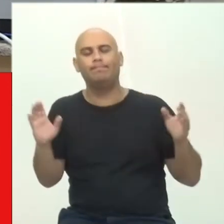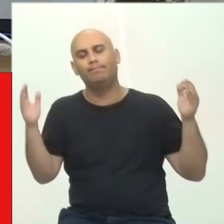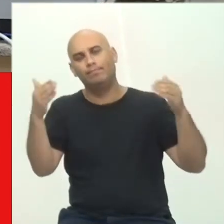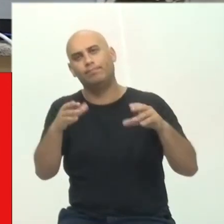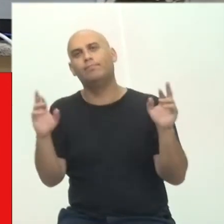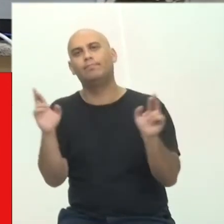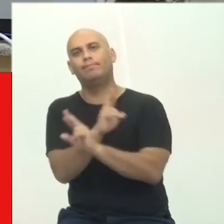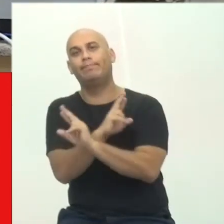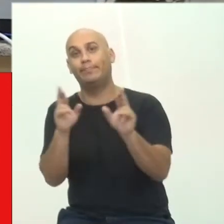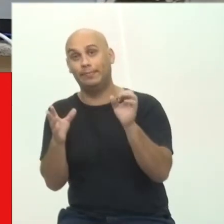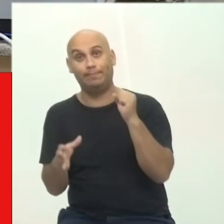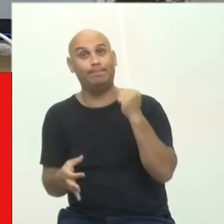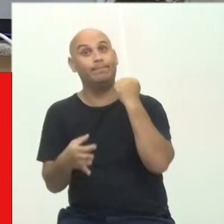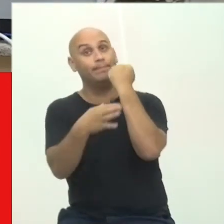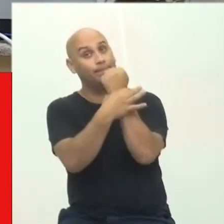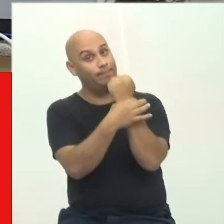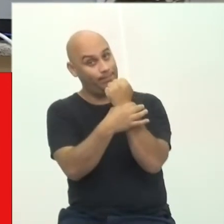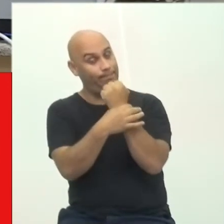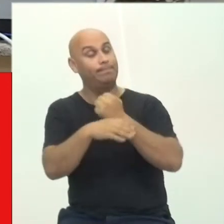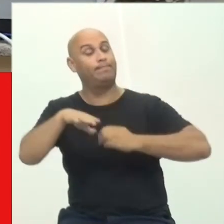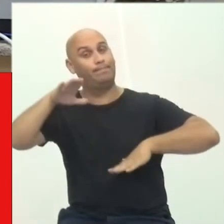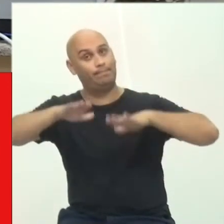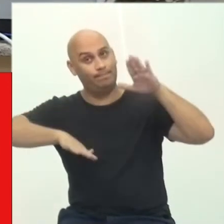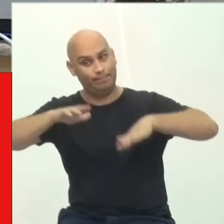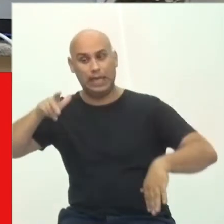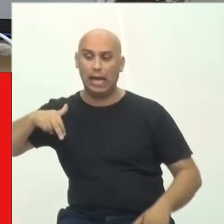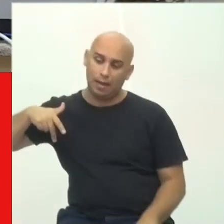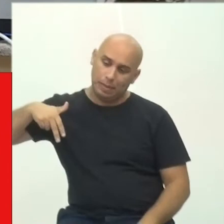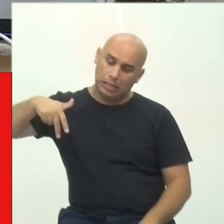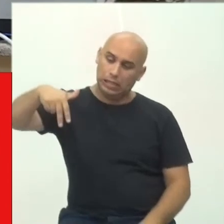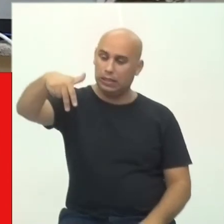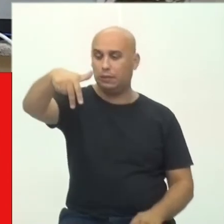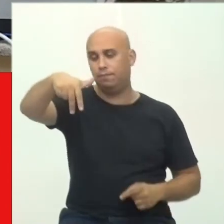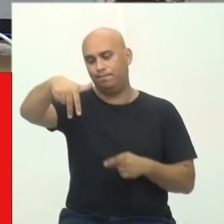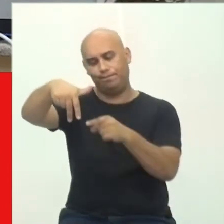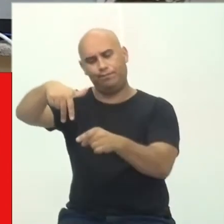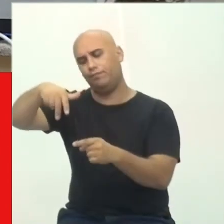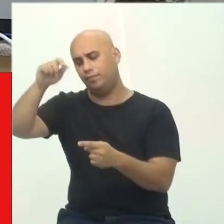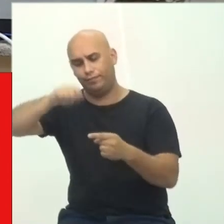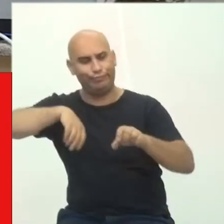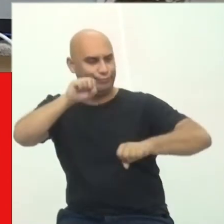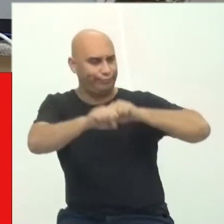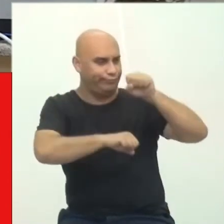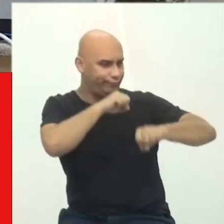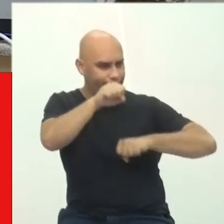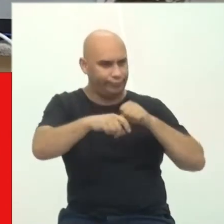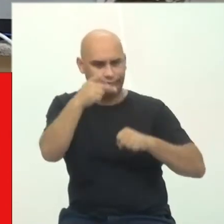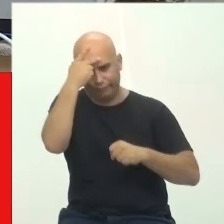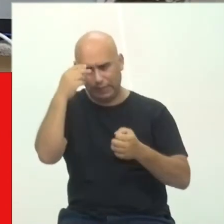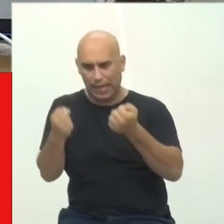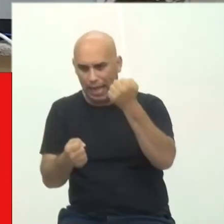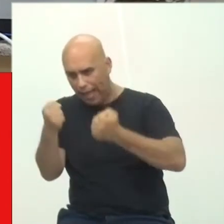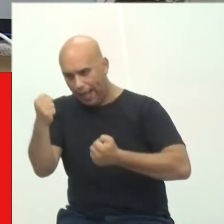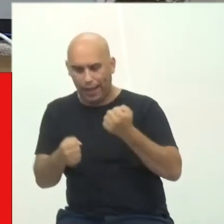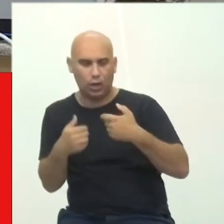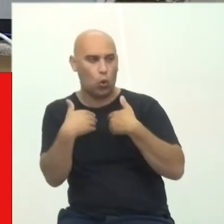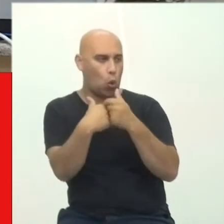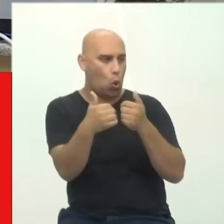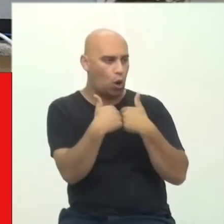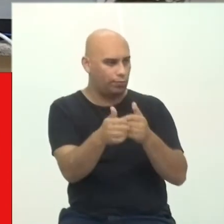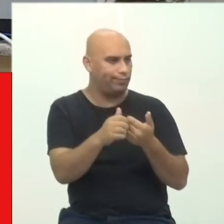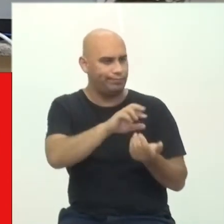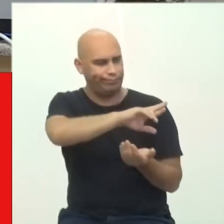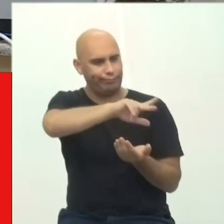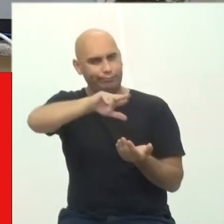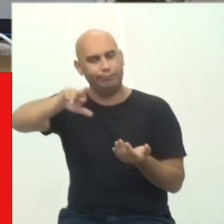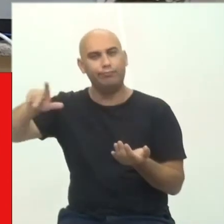à segurança do cara que está caminhando, né, do pedestre, do ciclista, do veículo, do transporte coletivo, etc.